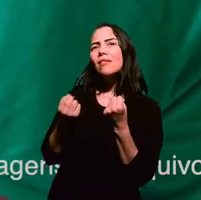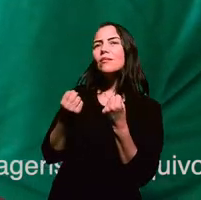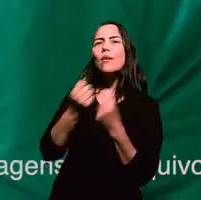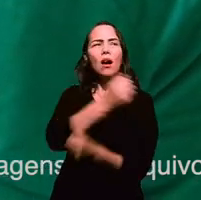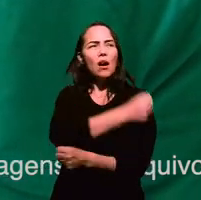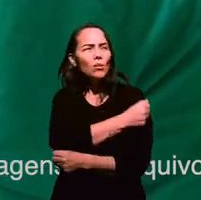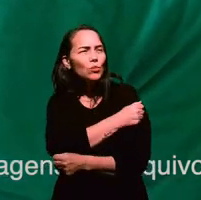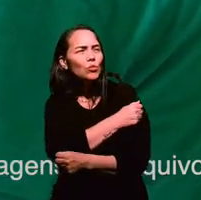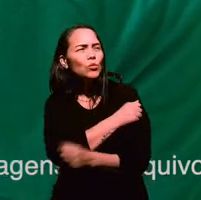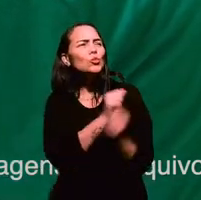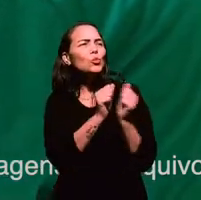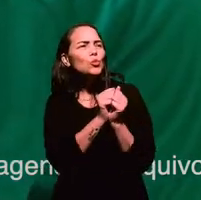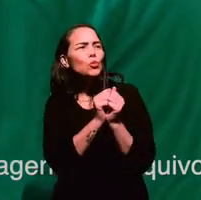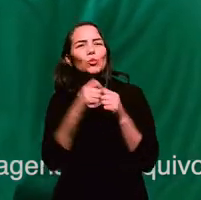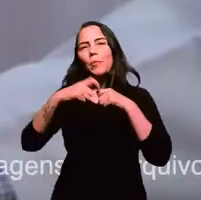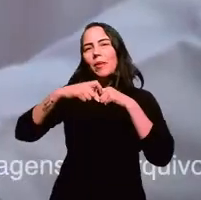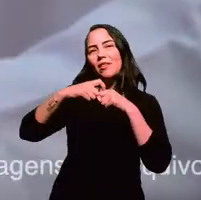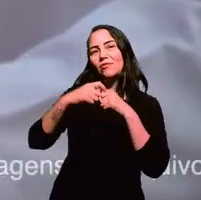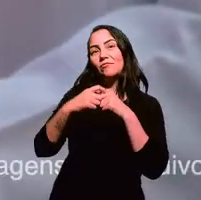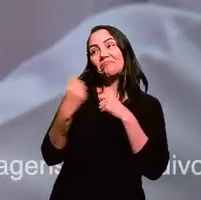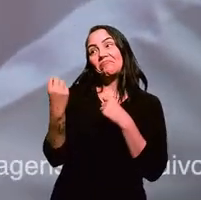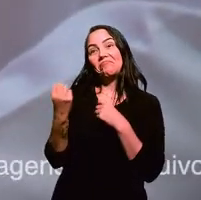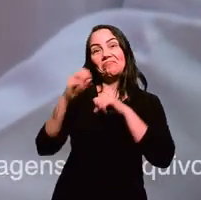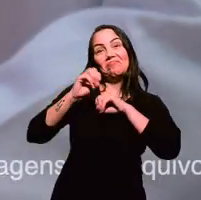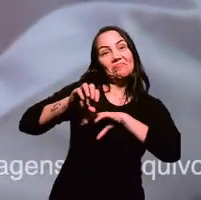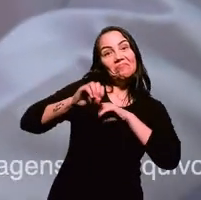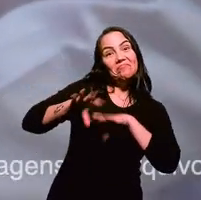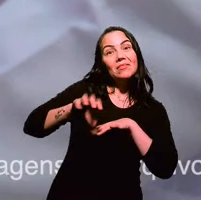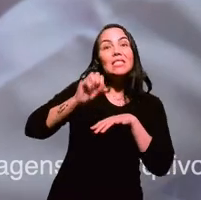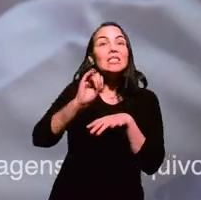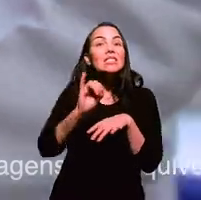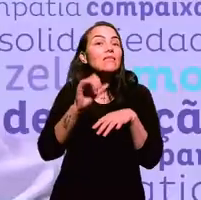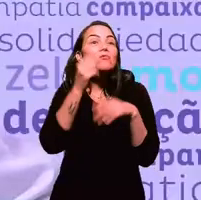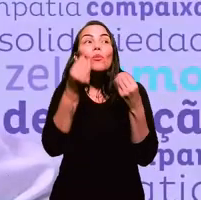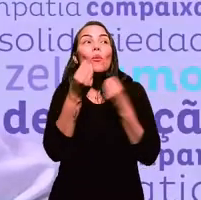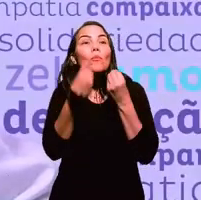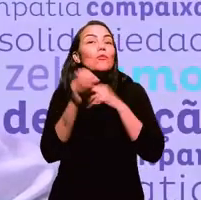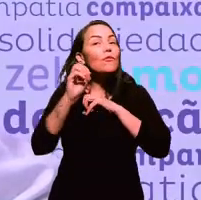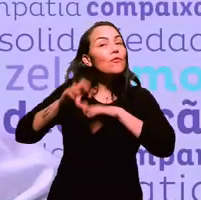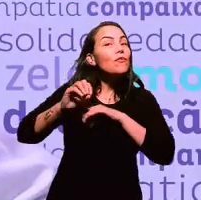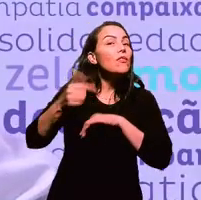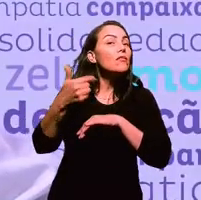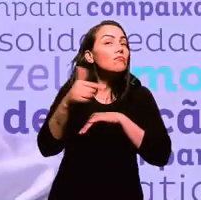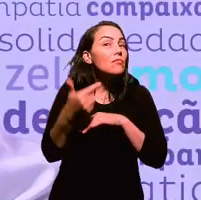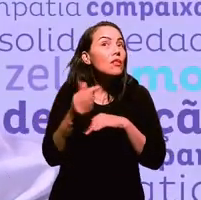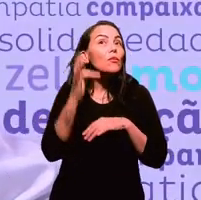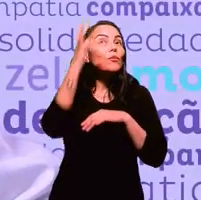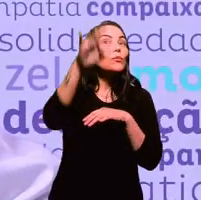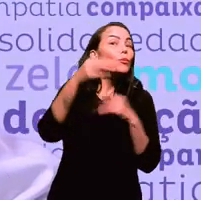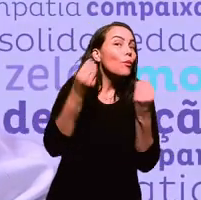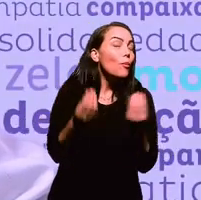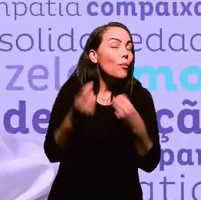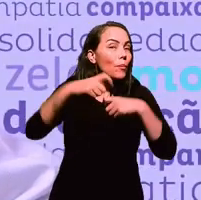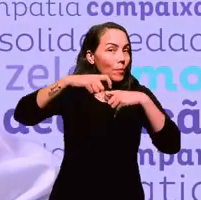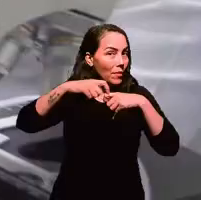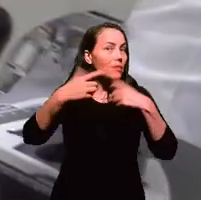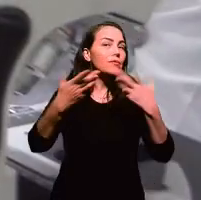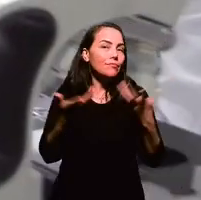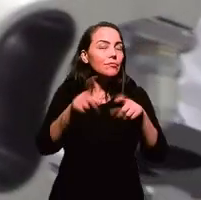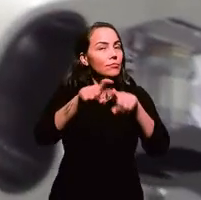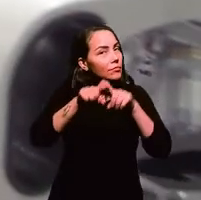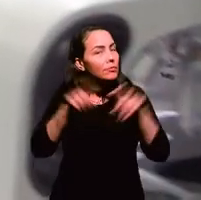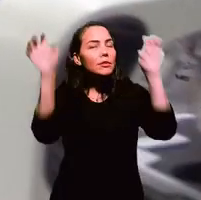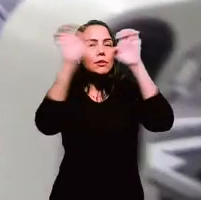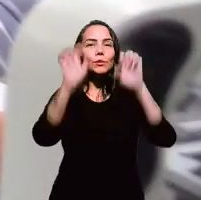atenda. Alguém tem que ensinar, senão não vai ter médico, né? A gente montou a estrutura para poder criar a residência